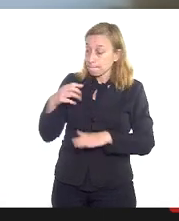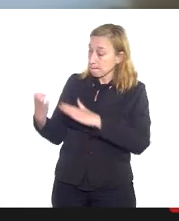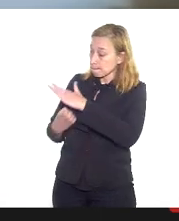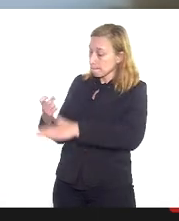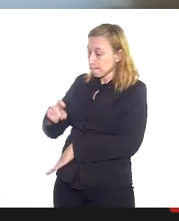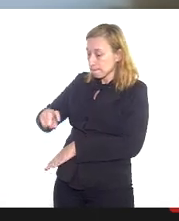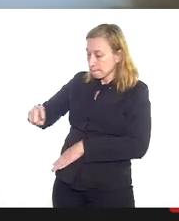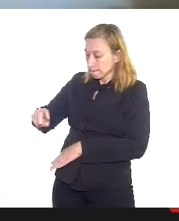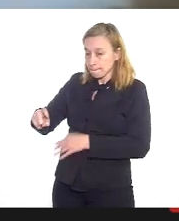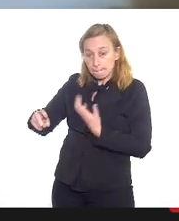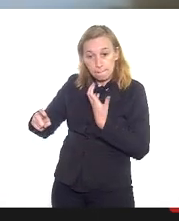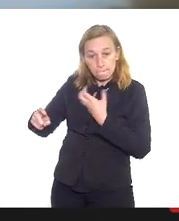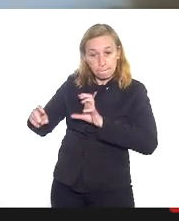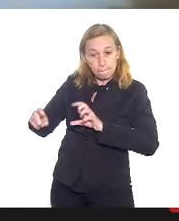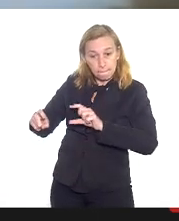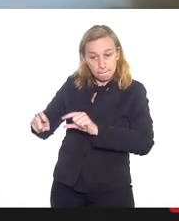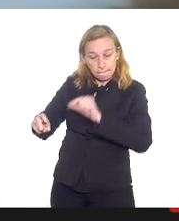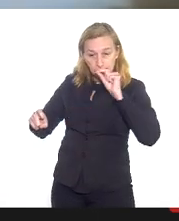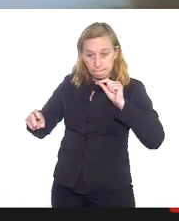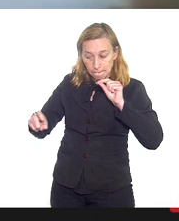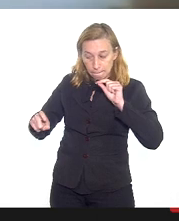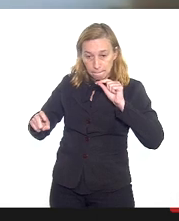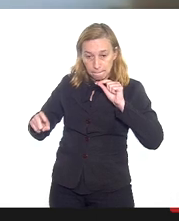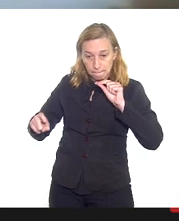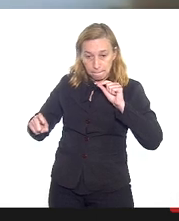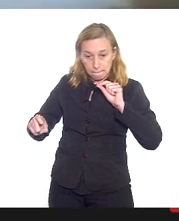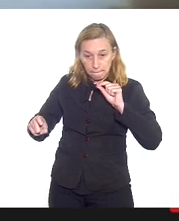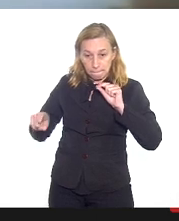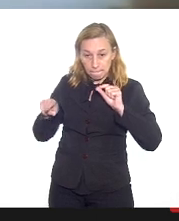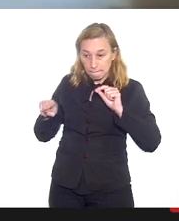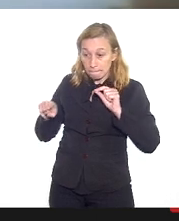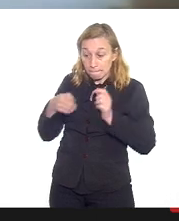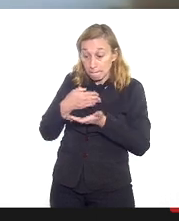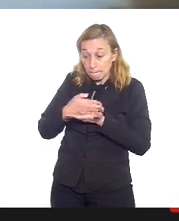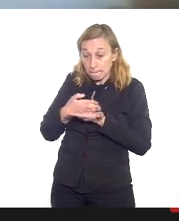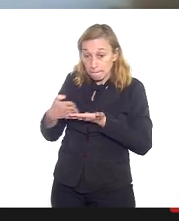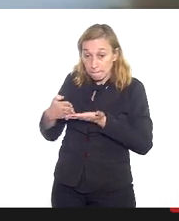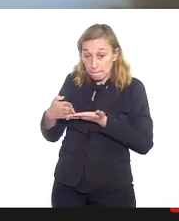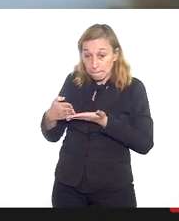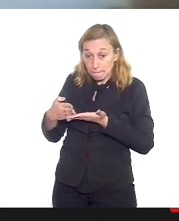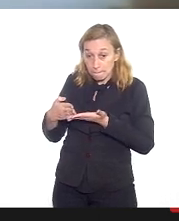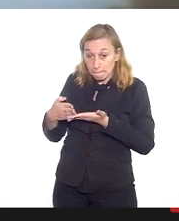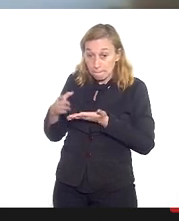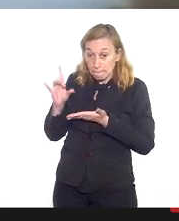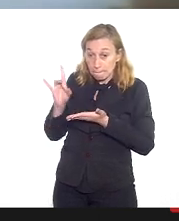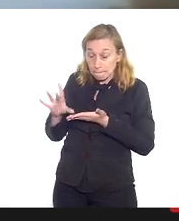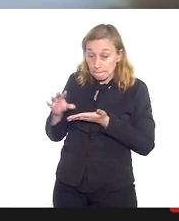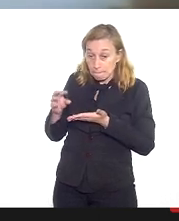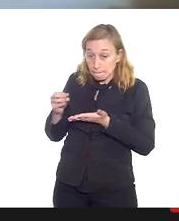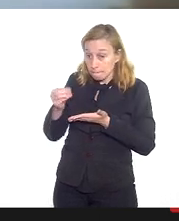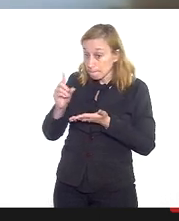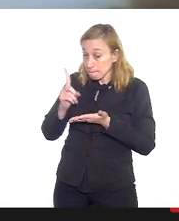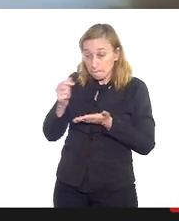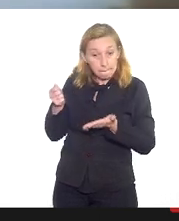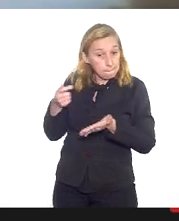aqui nominar, né, que desde os pré-escaizeras vive de sonegar